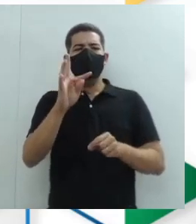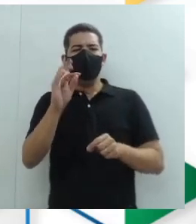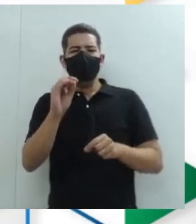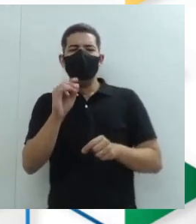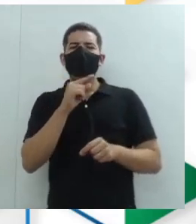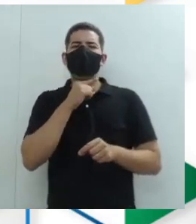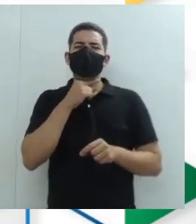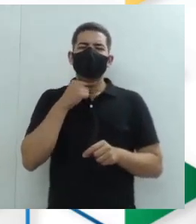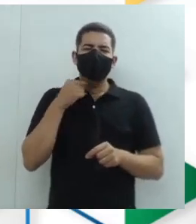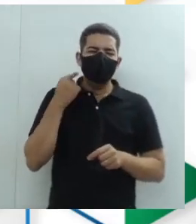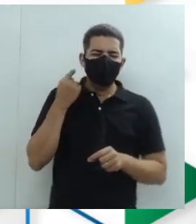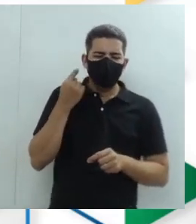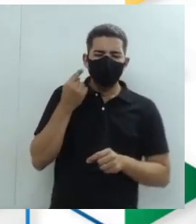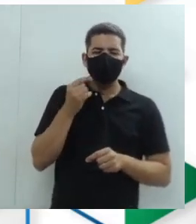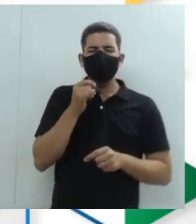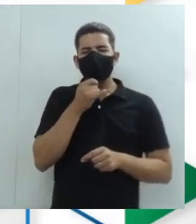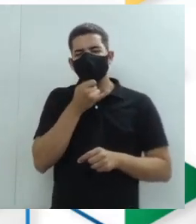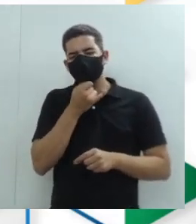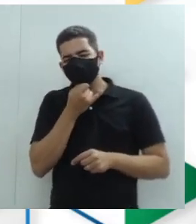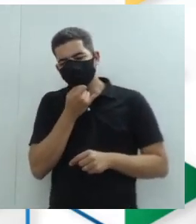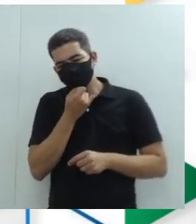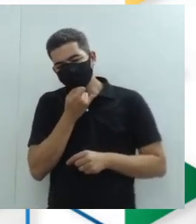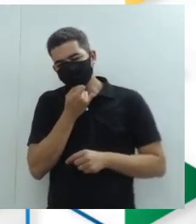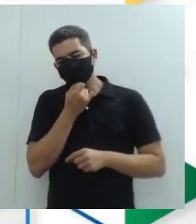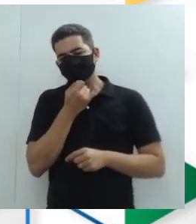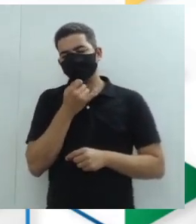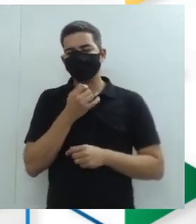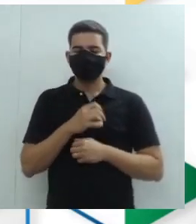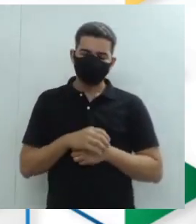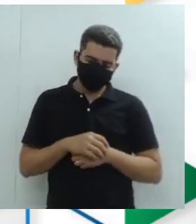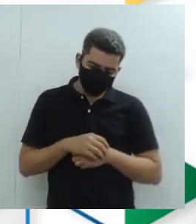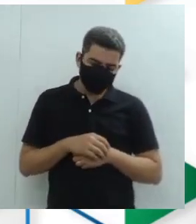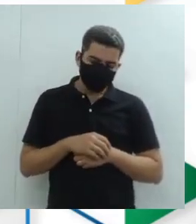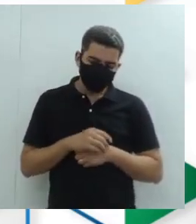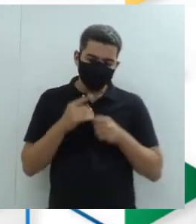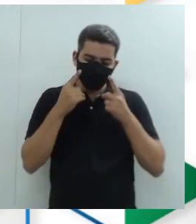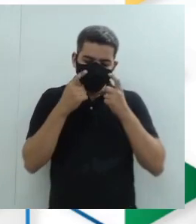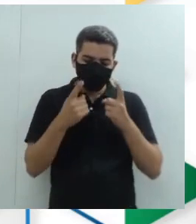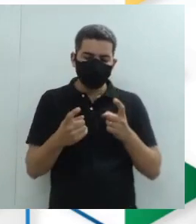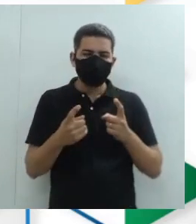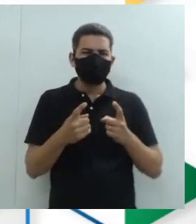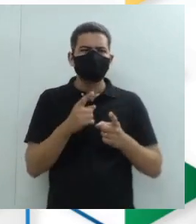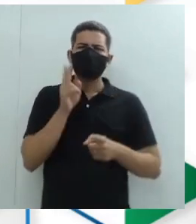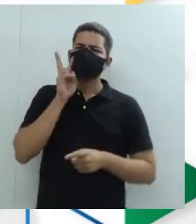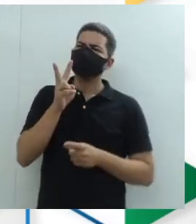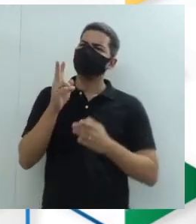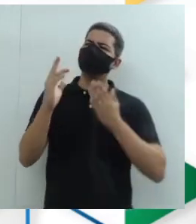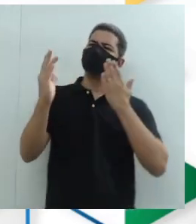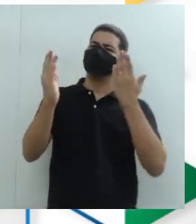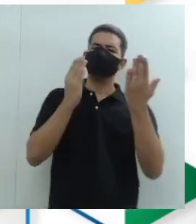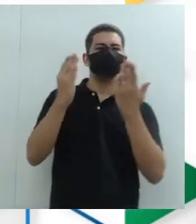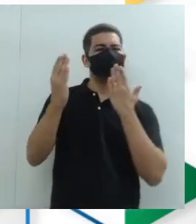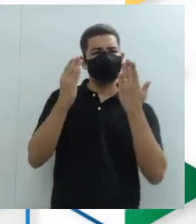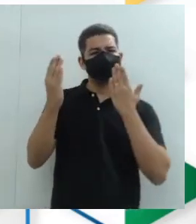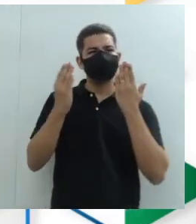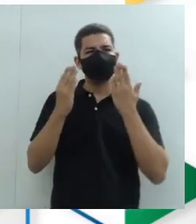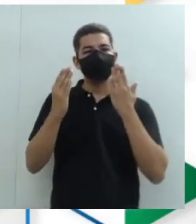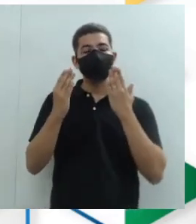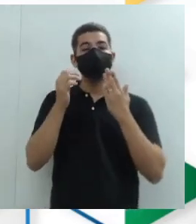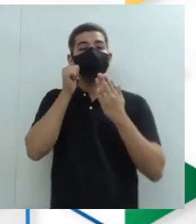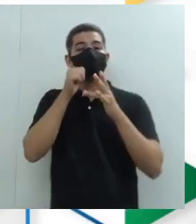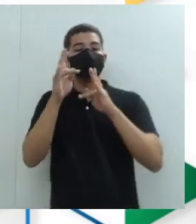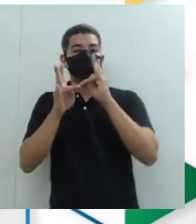à tristeza, não é? Então, a criança acaba fazendo essa comparação. Enquanto a noiva